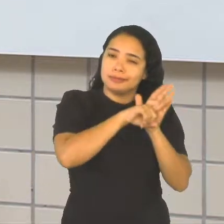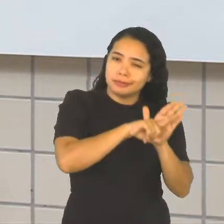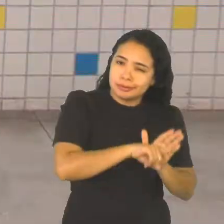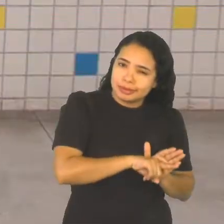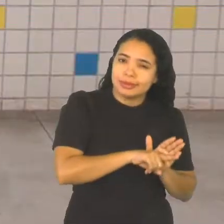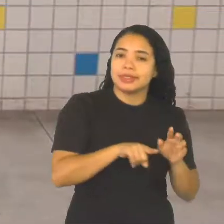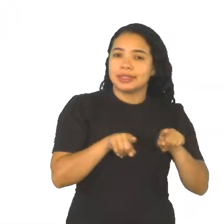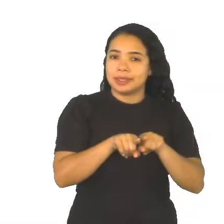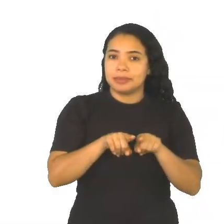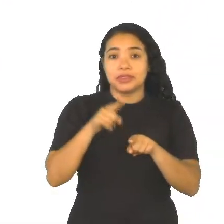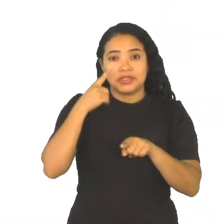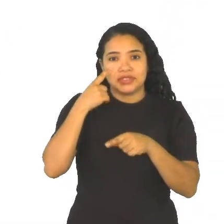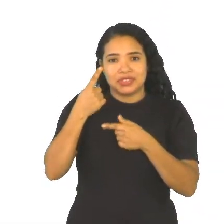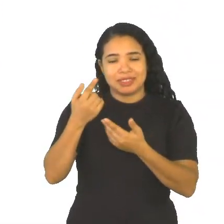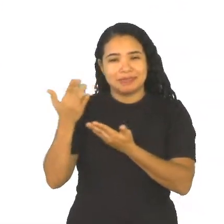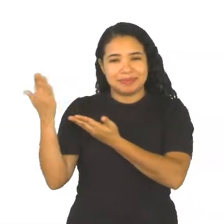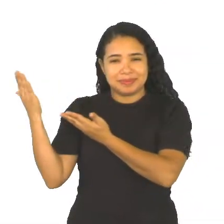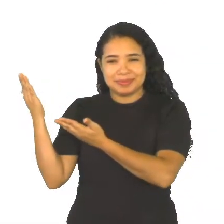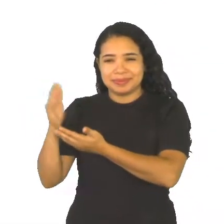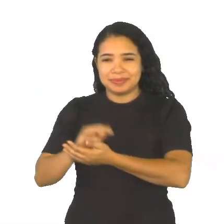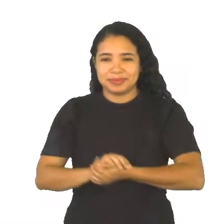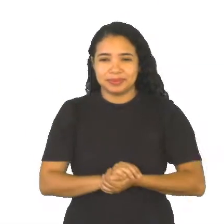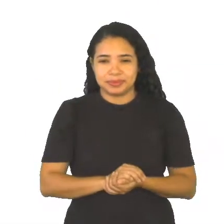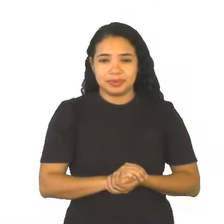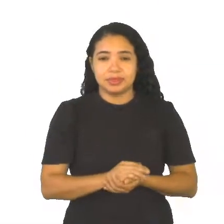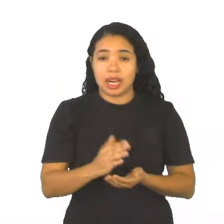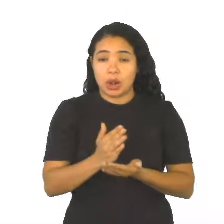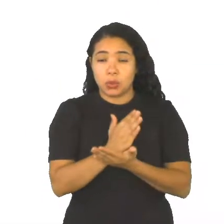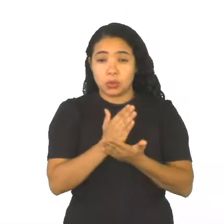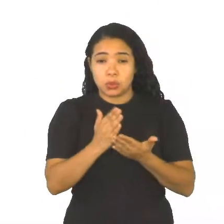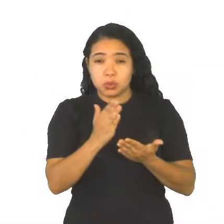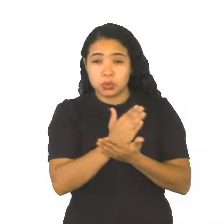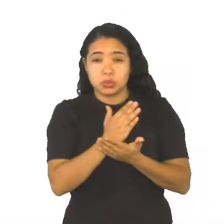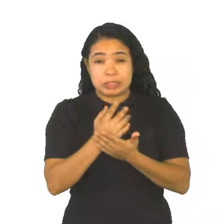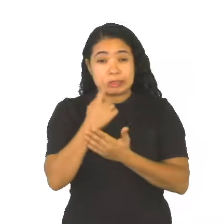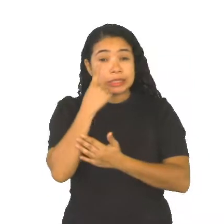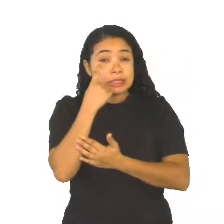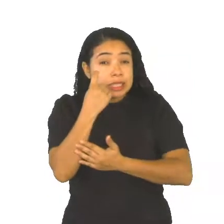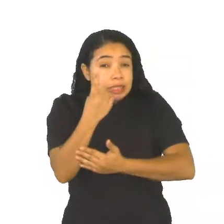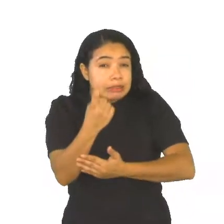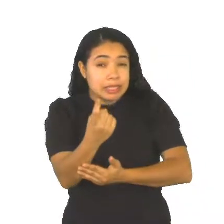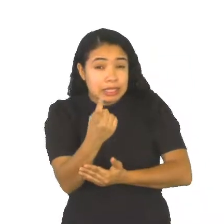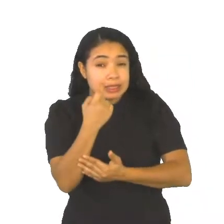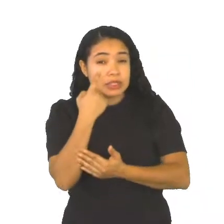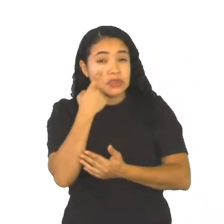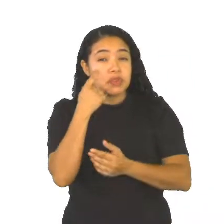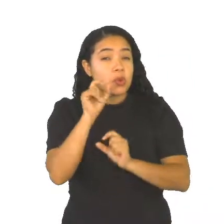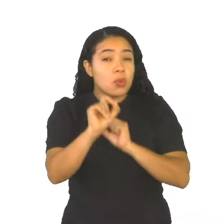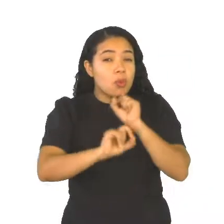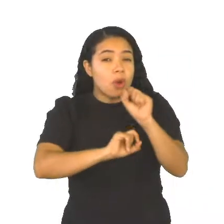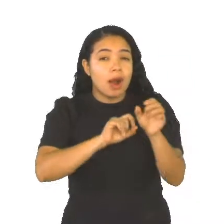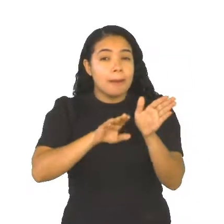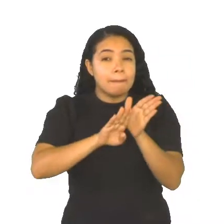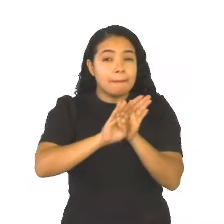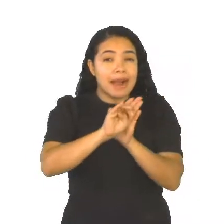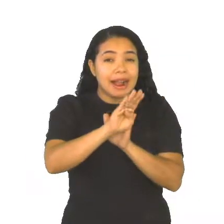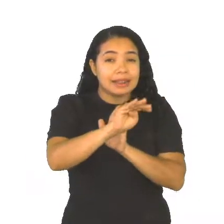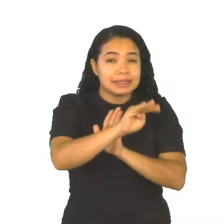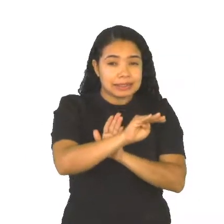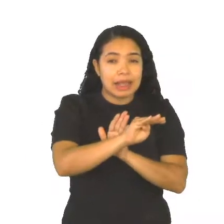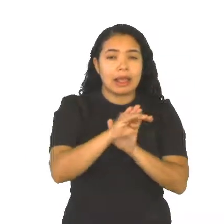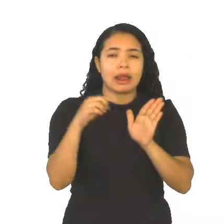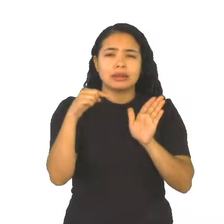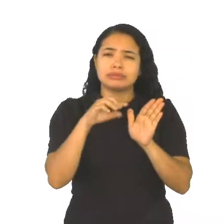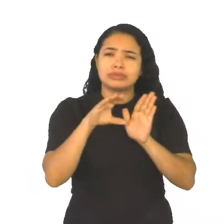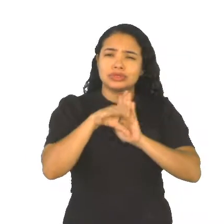lá. Na tela de vocês aí vai aparecer algumas curiosidades aí sobre as bactérias, tá certo? Vamos lá para a primeira.